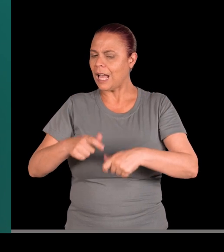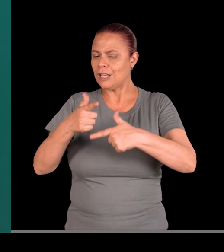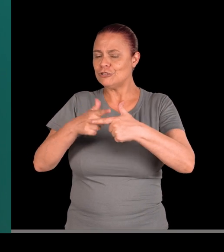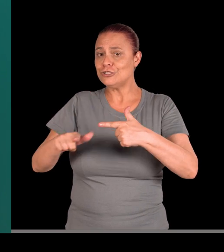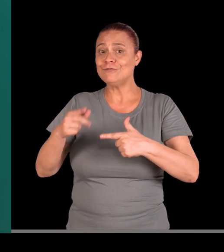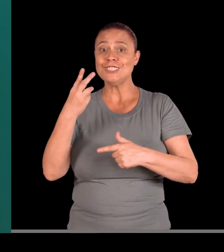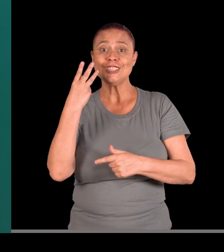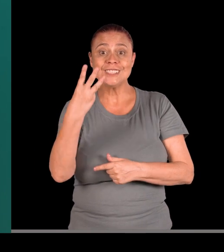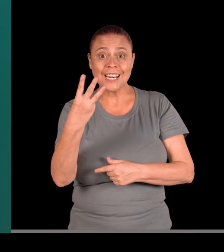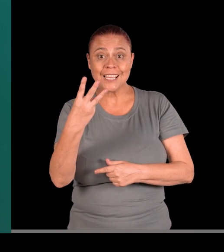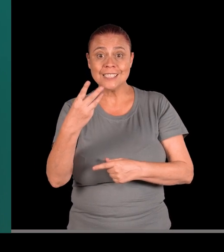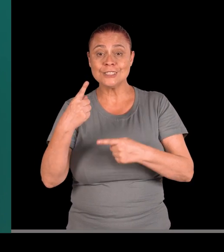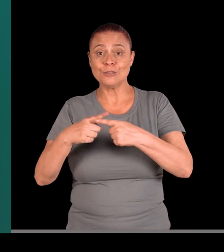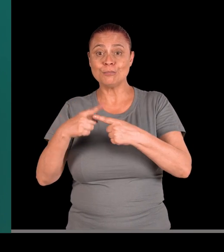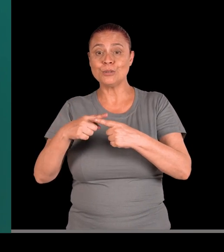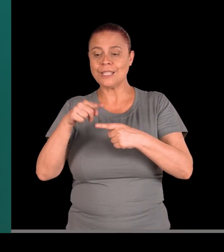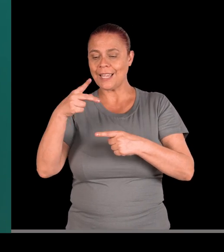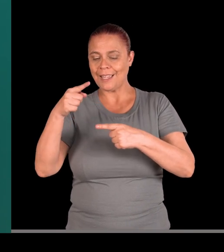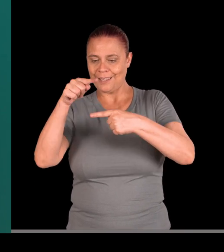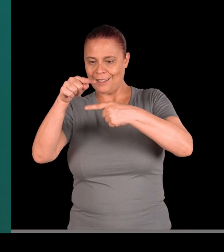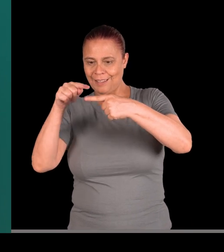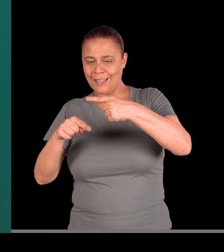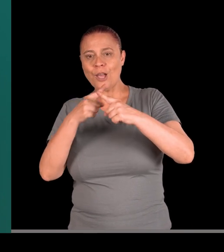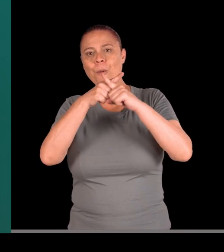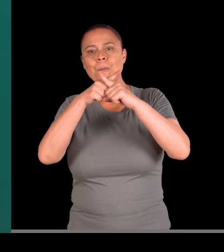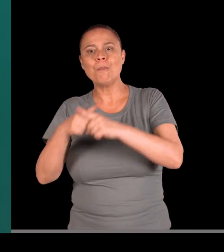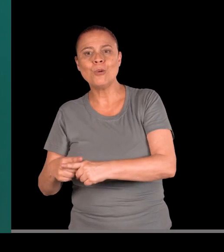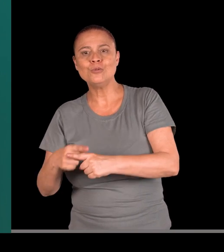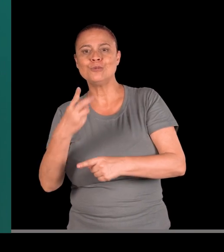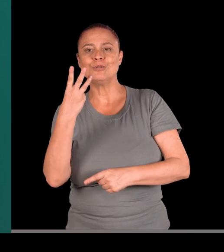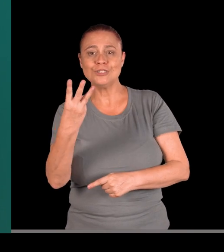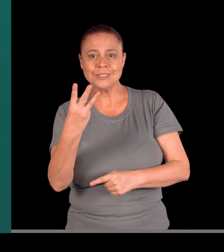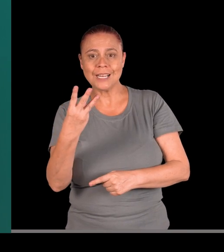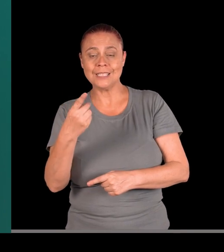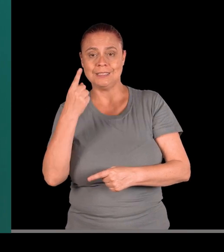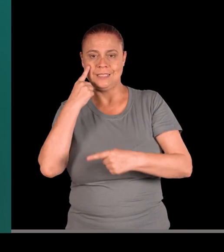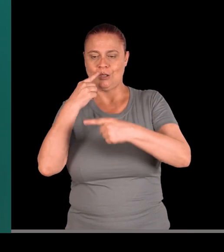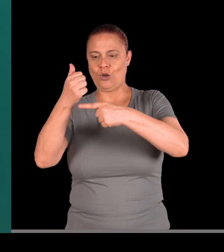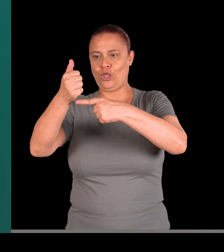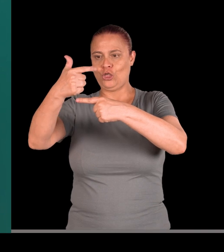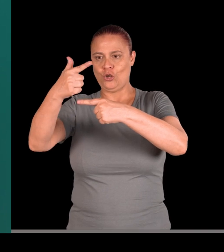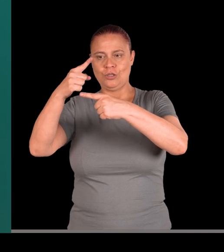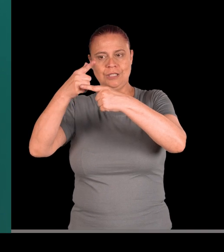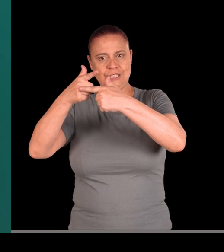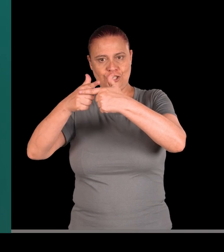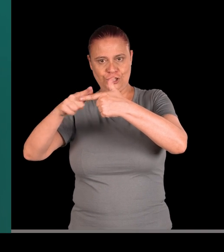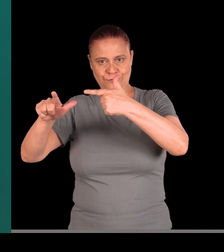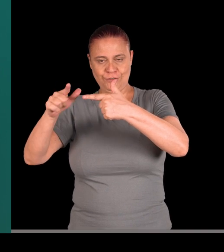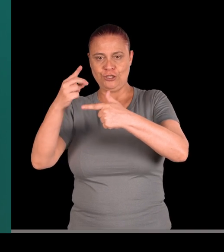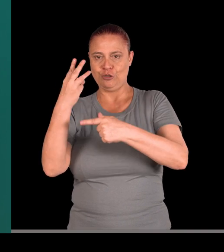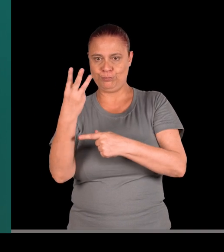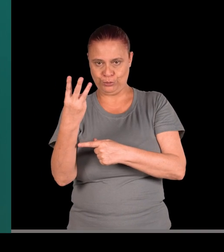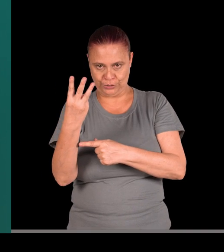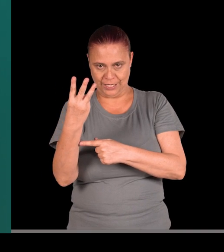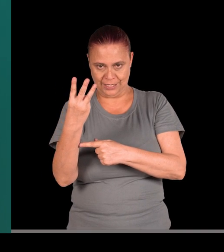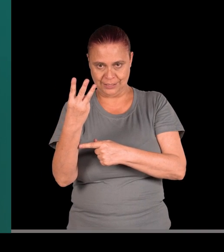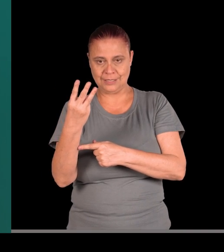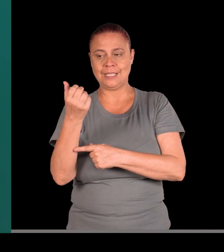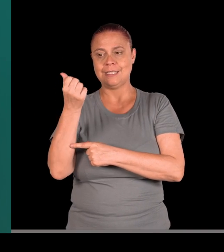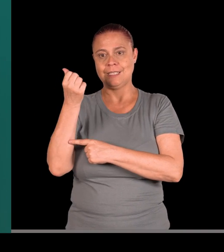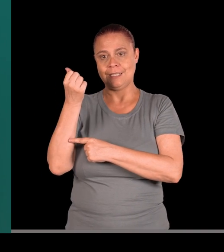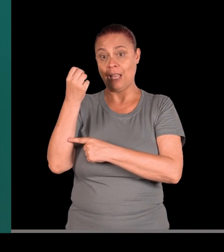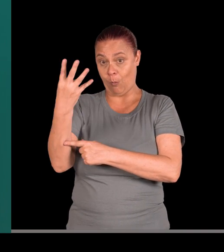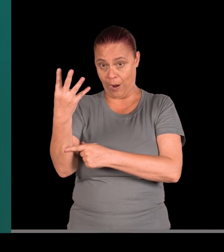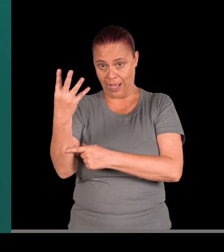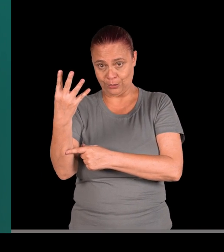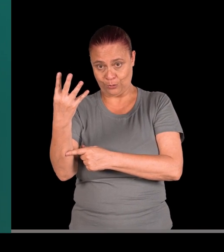posso continuar dividindo por 3, porque eles são múltiplos de 3. Então, eu vou dividir por 3. 12